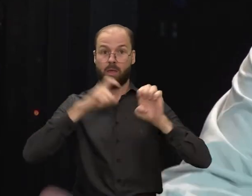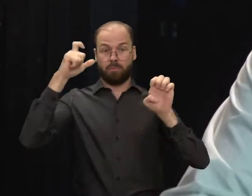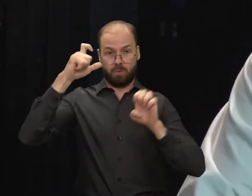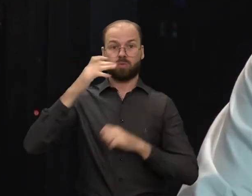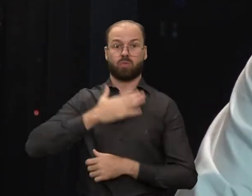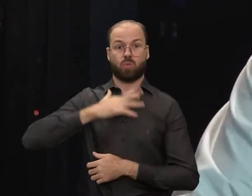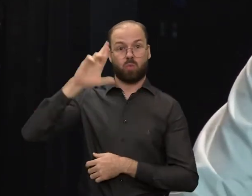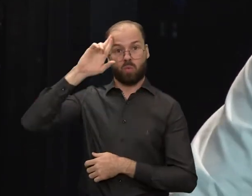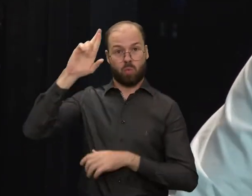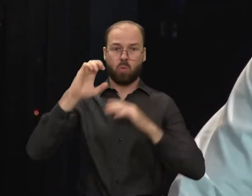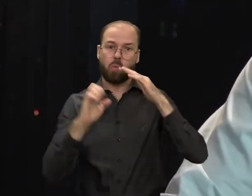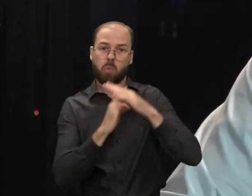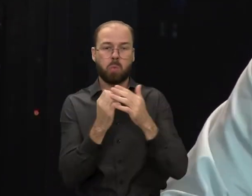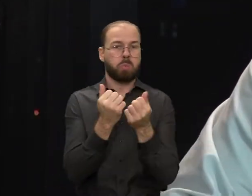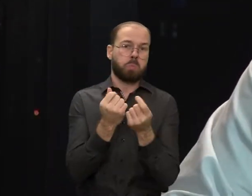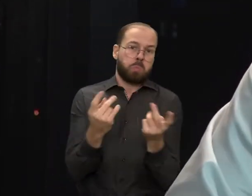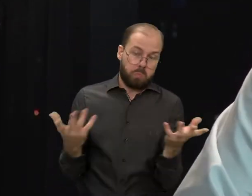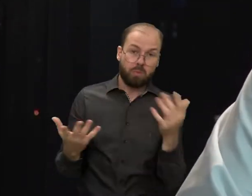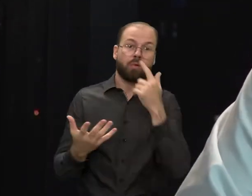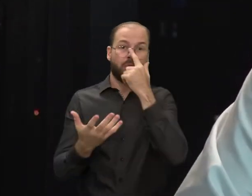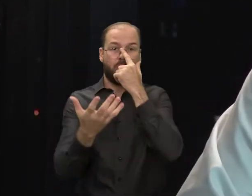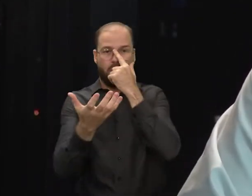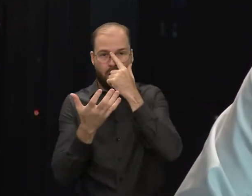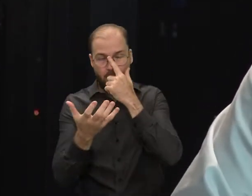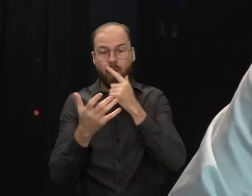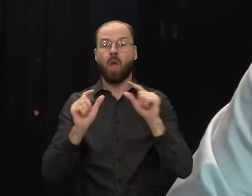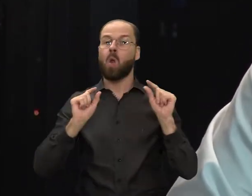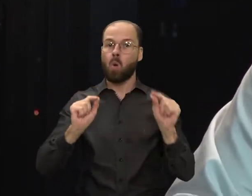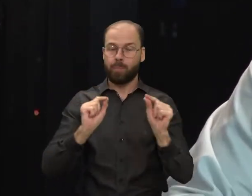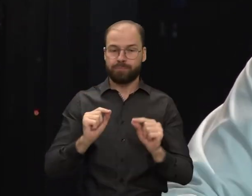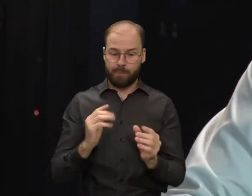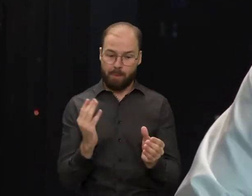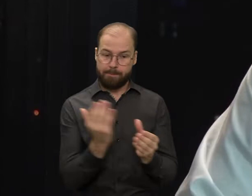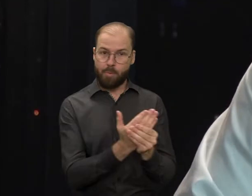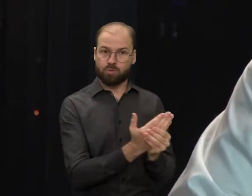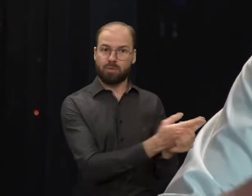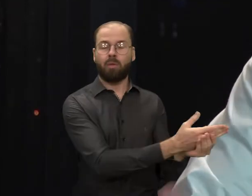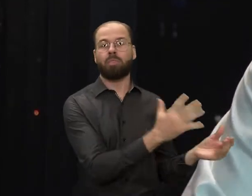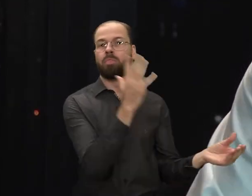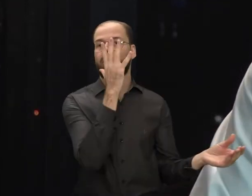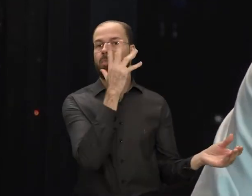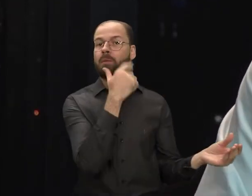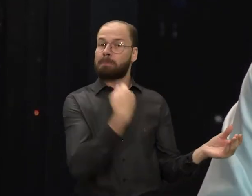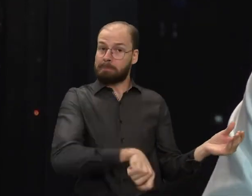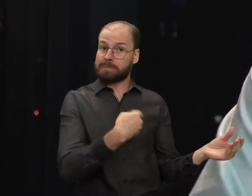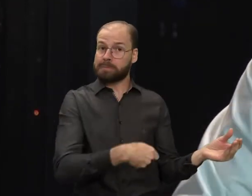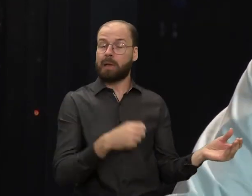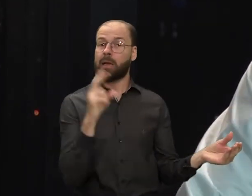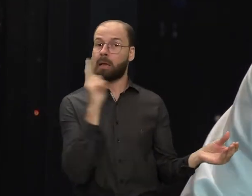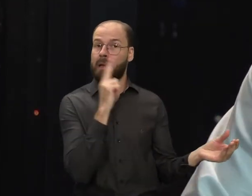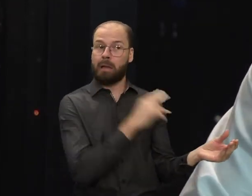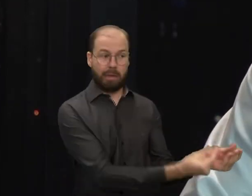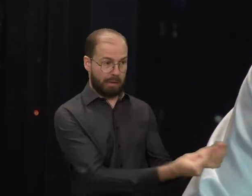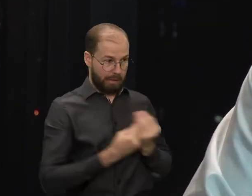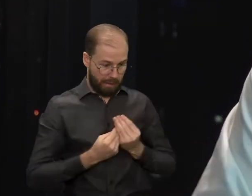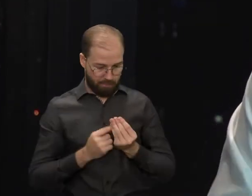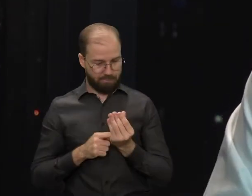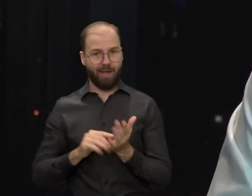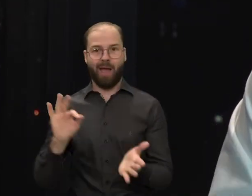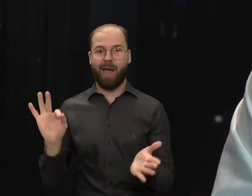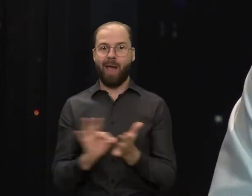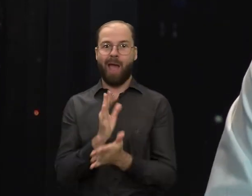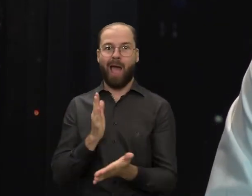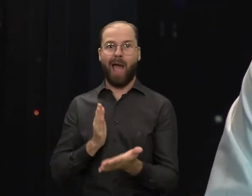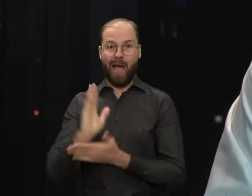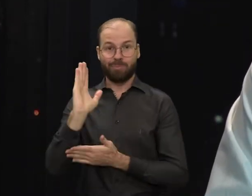quer, obviamente, que o processo de licenciamento seja rápido e que seja aprovado, né?